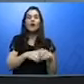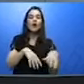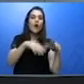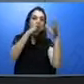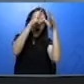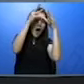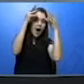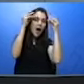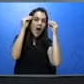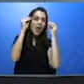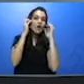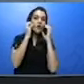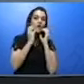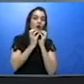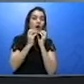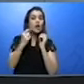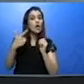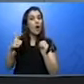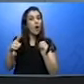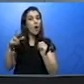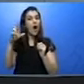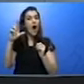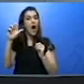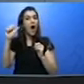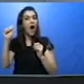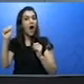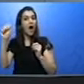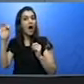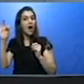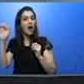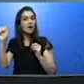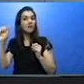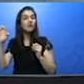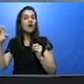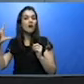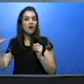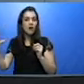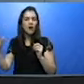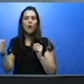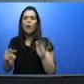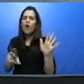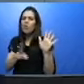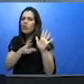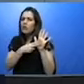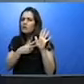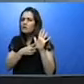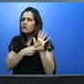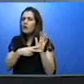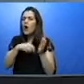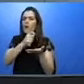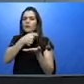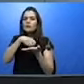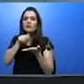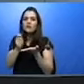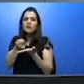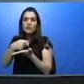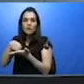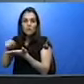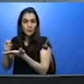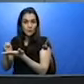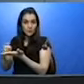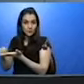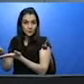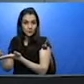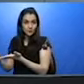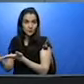Vinci e do Rafael Sanzio. Com atenção, vamos escrever no seu caderno, em letra cursiva,